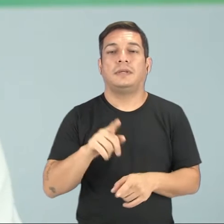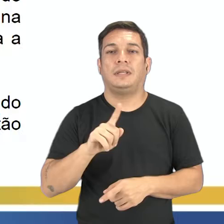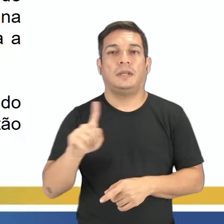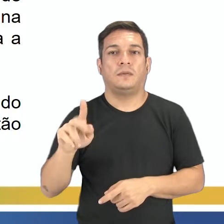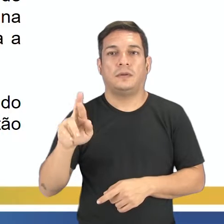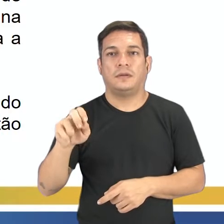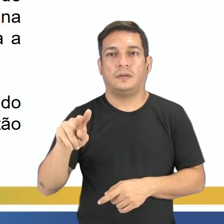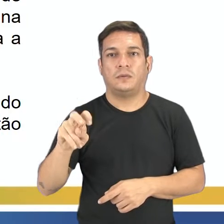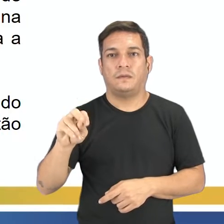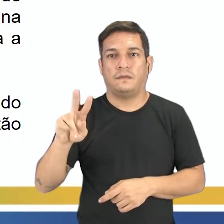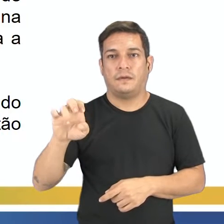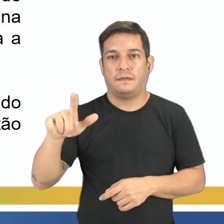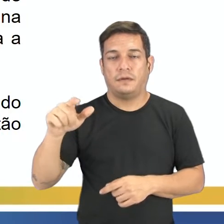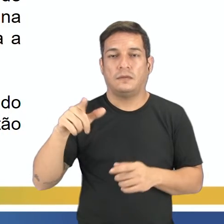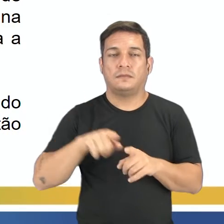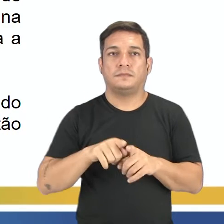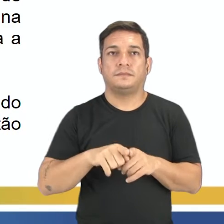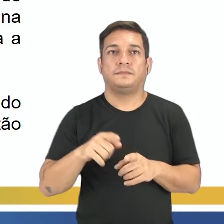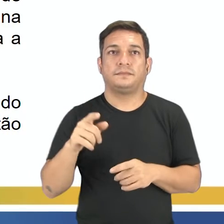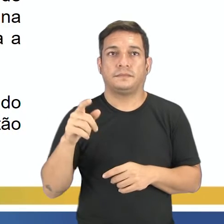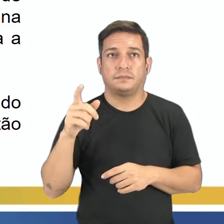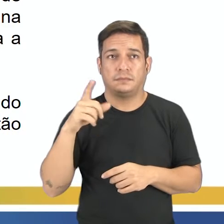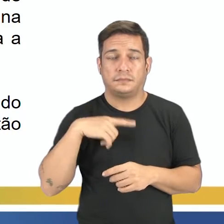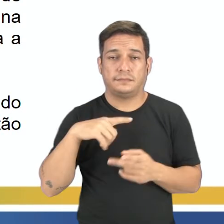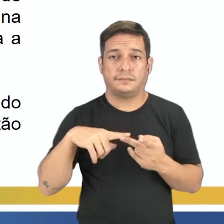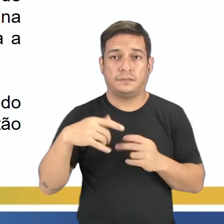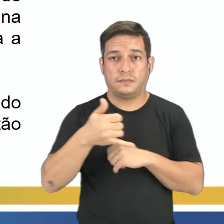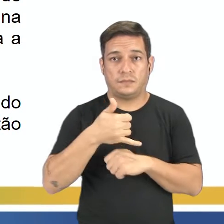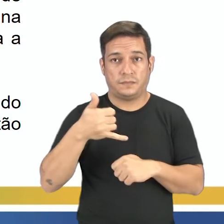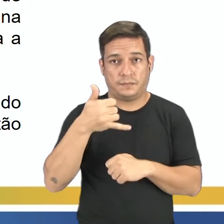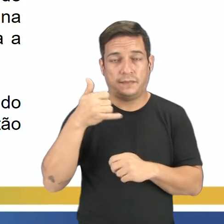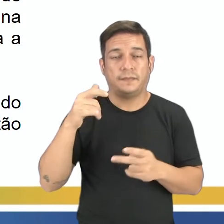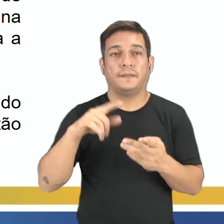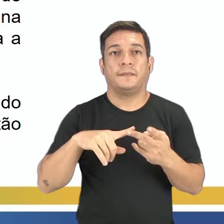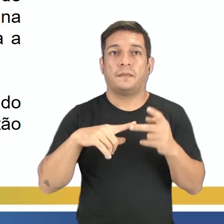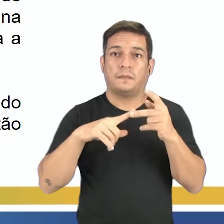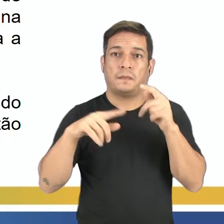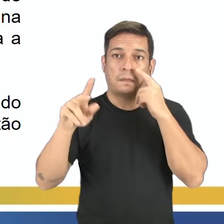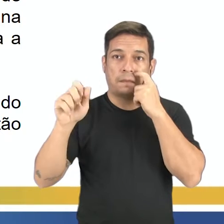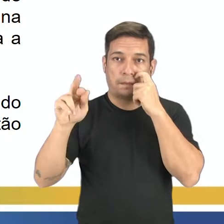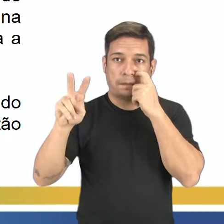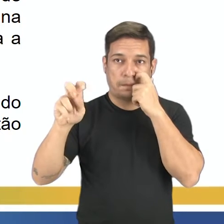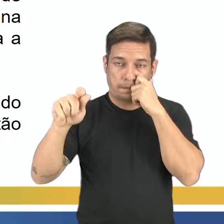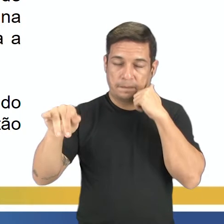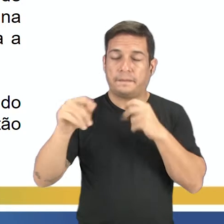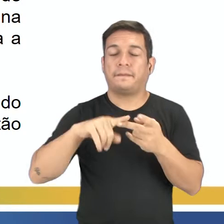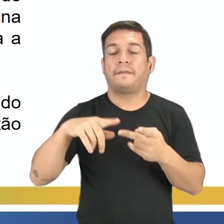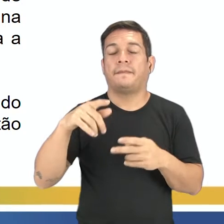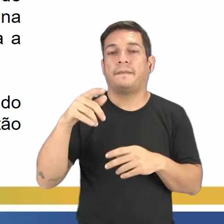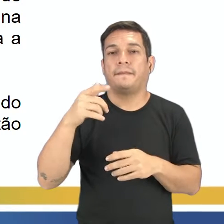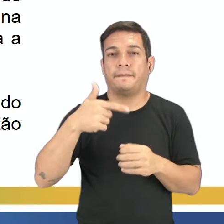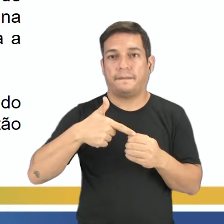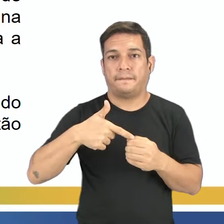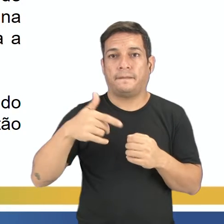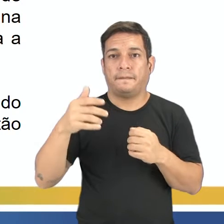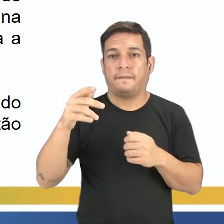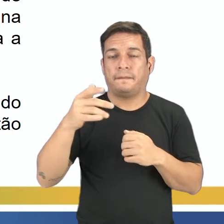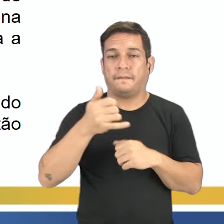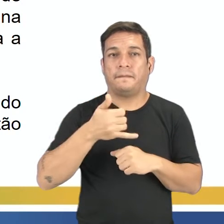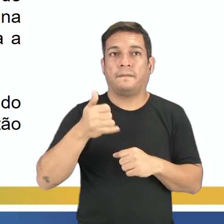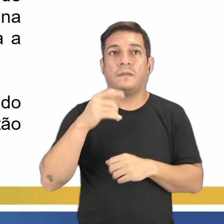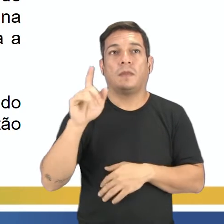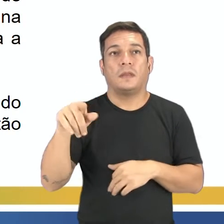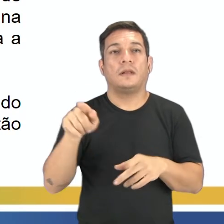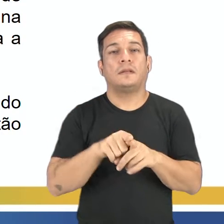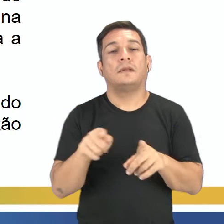renovável. Carvão, óleo diesel, usina nuclear, petróleo. O óleo diesel,